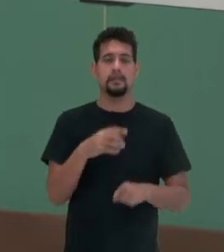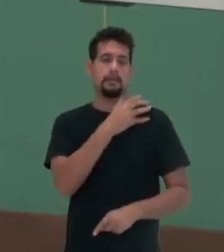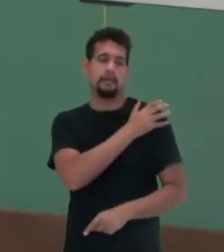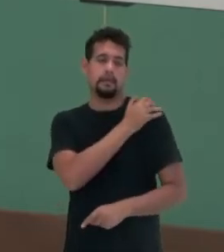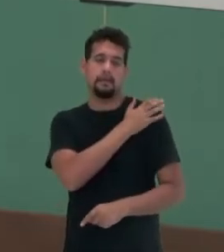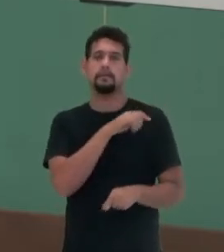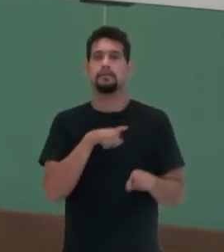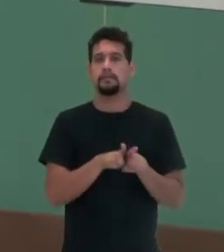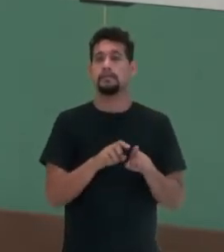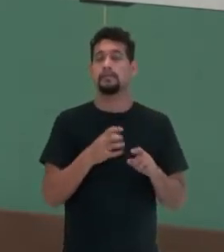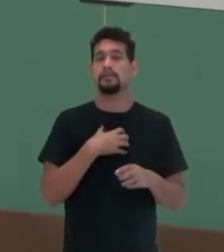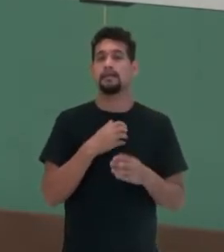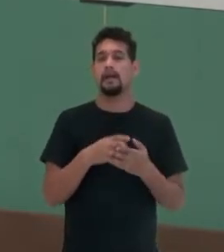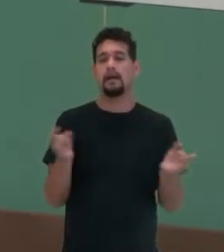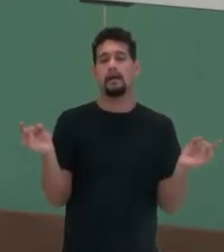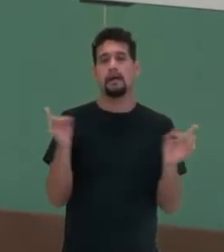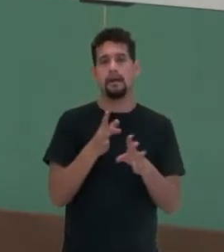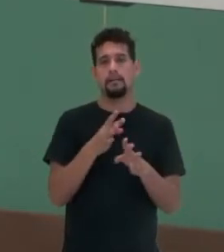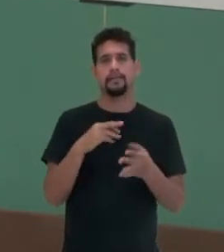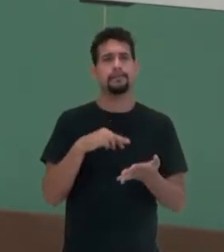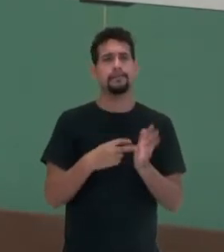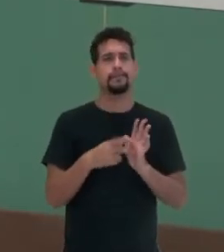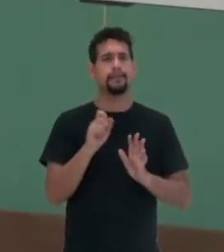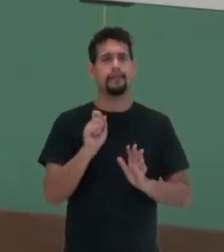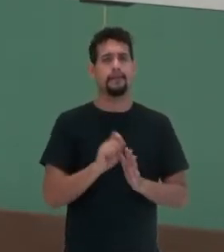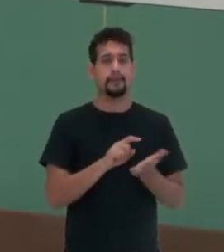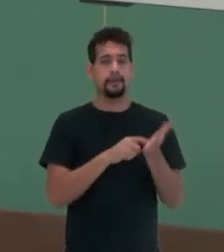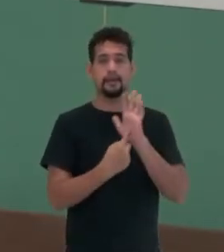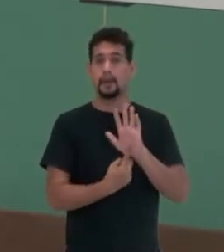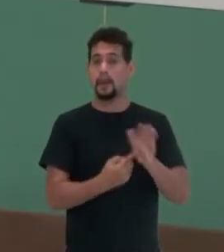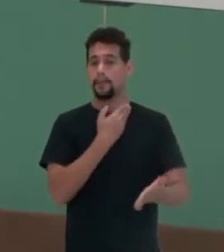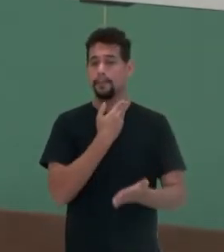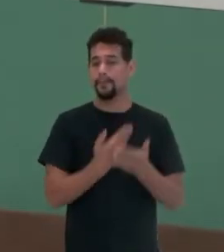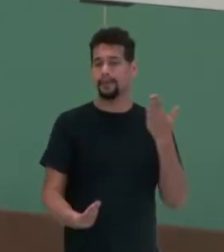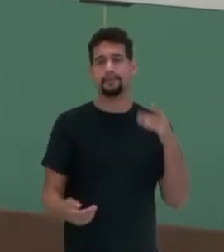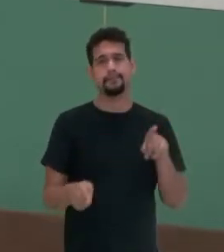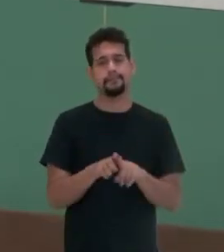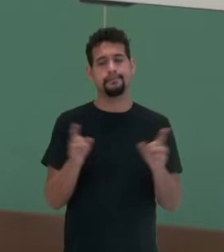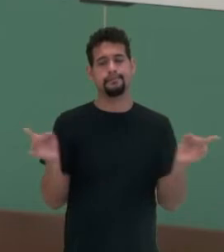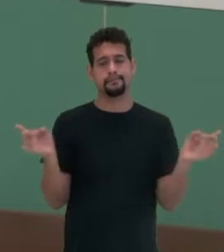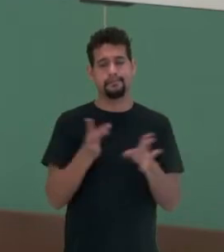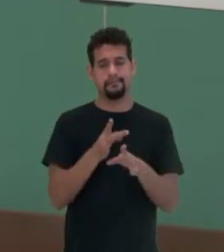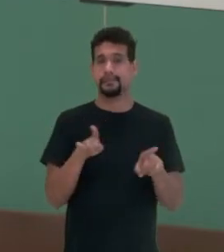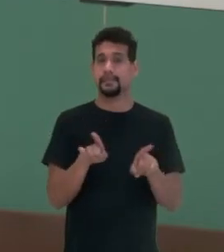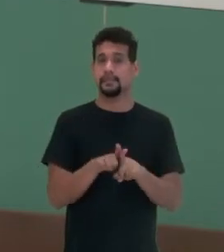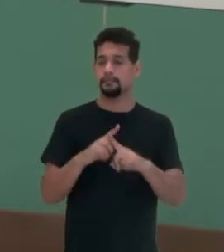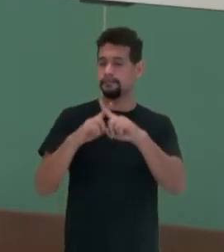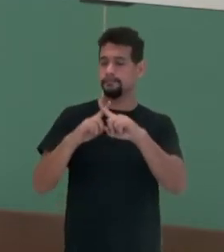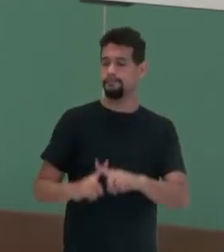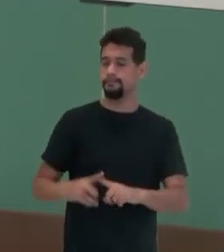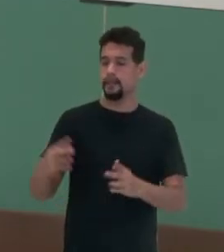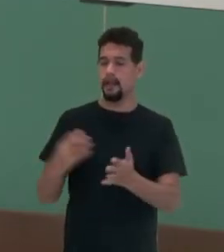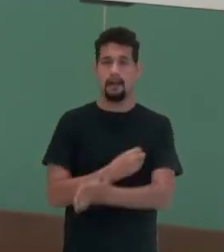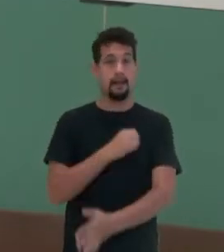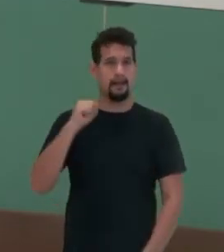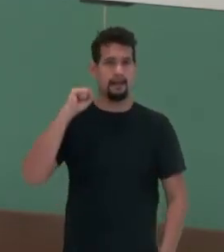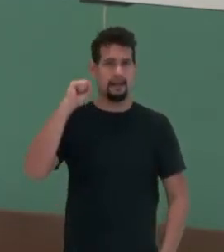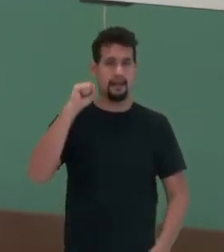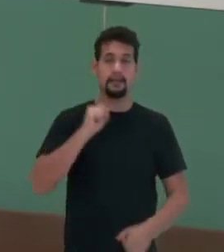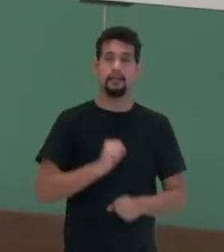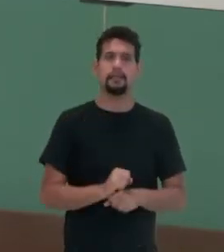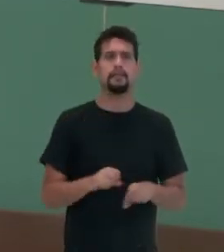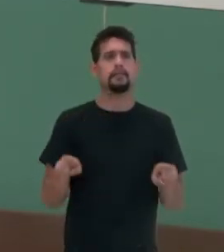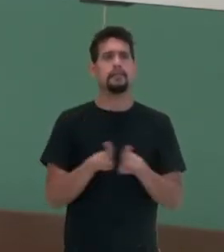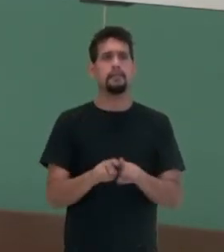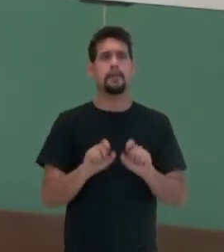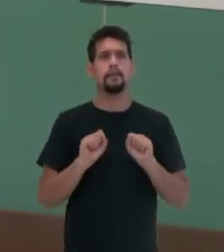sentir, acaba a luta, quer dizer que ele diz que, olha, perdi, acabou, e o adversário é quem vai ganhar a luta. Pode ser também